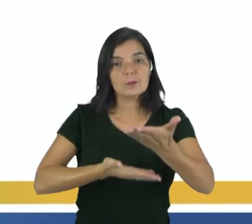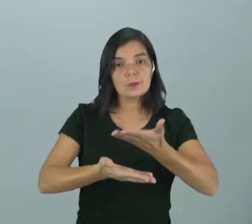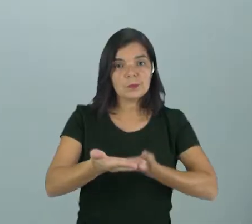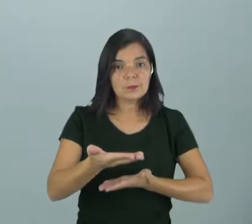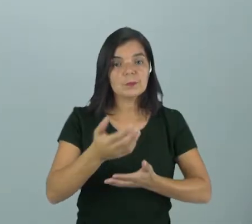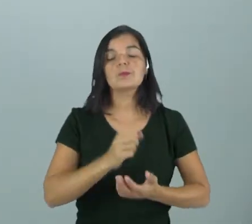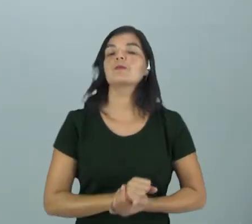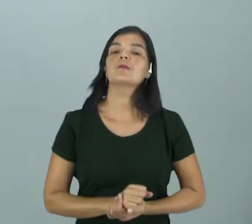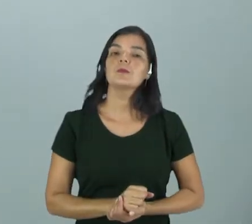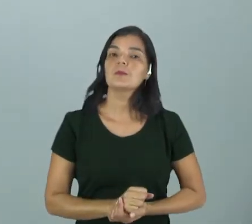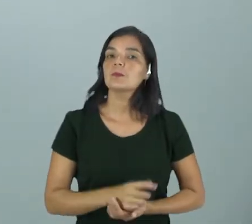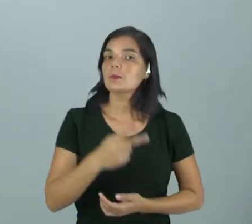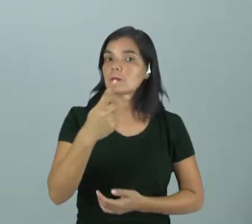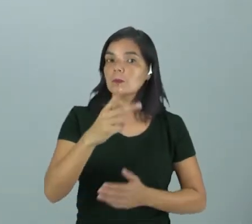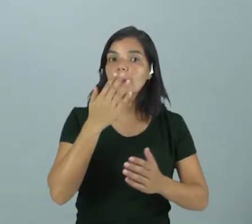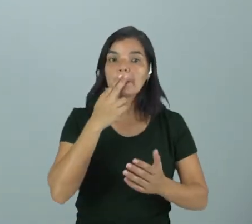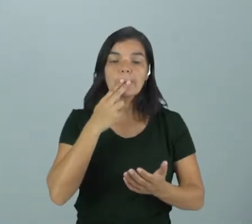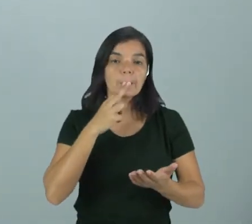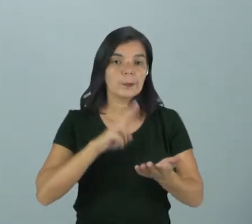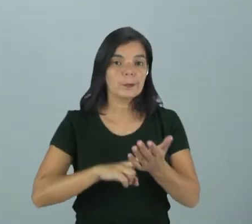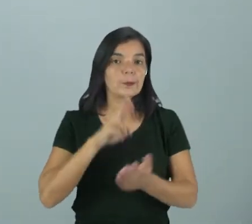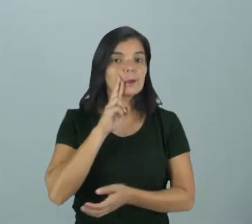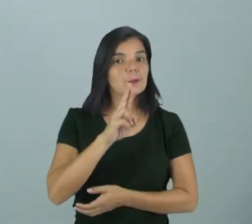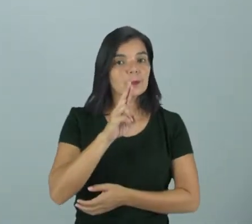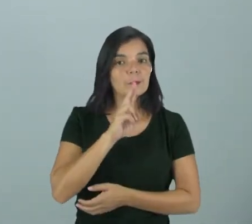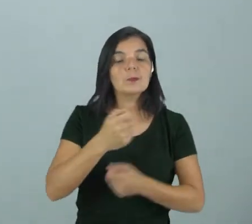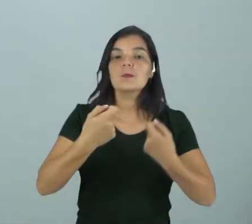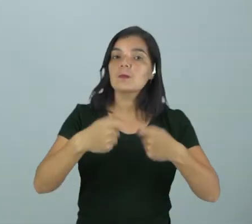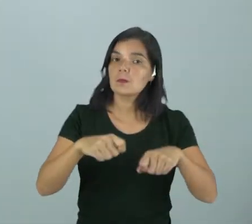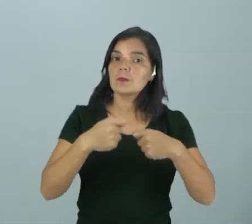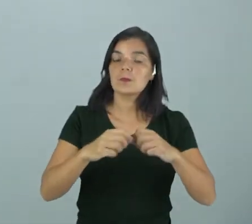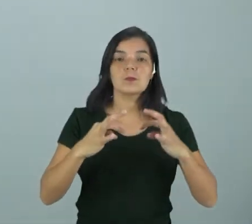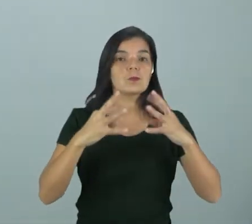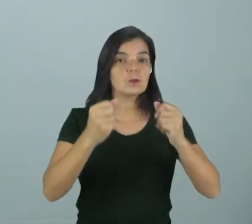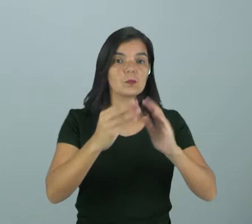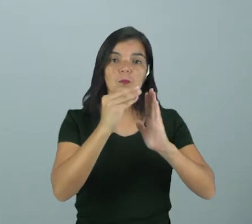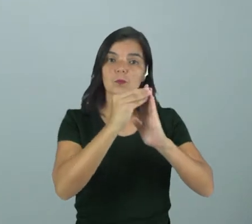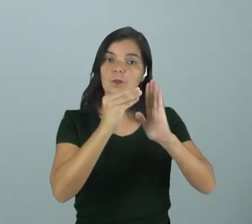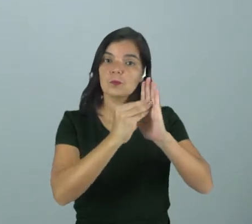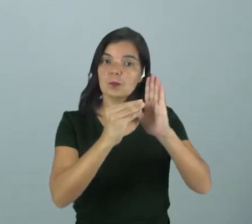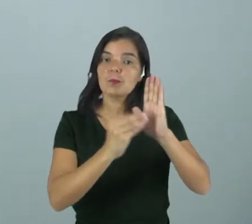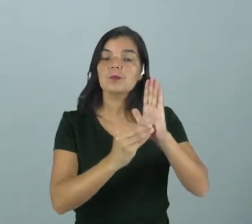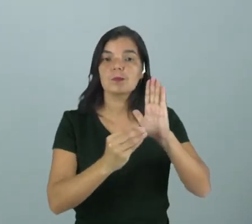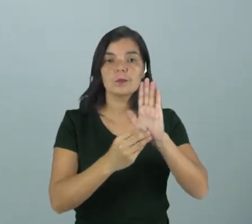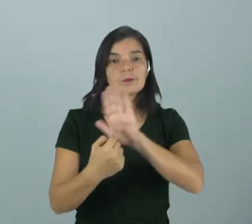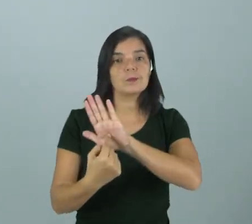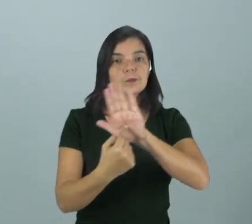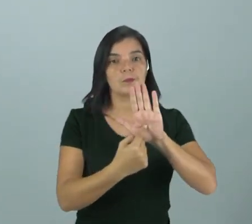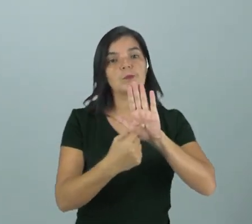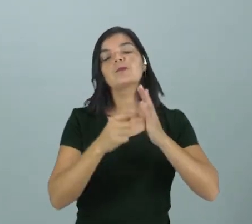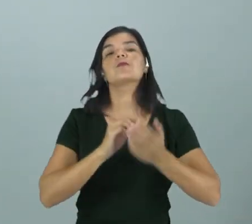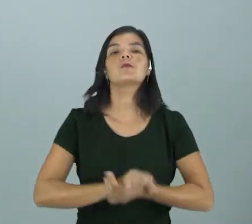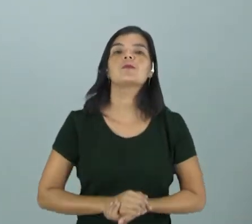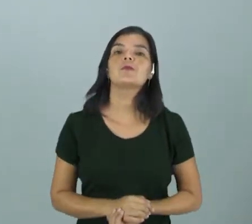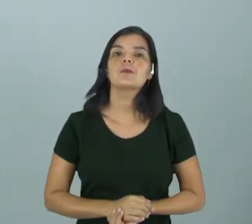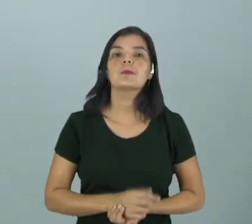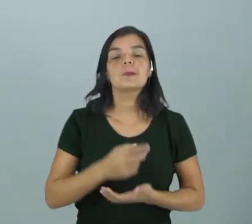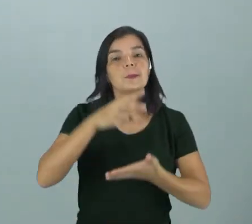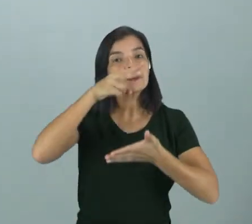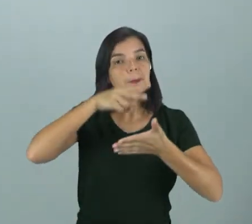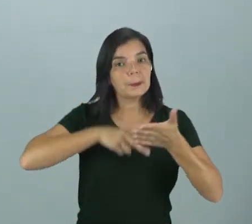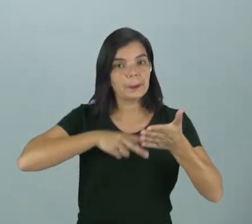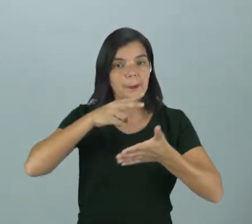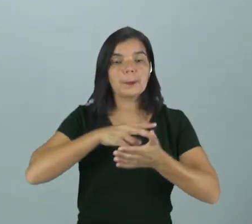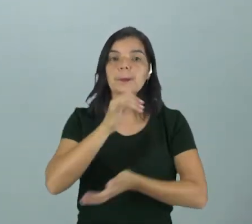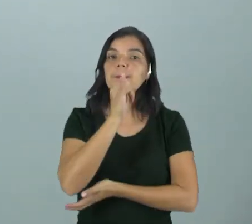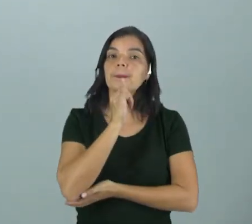partes. Então, na sua carta de reclamação, você deve colocar todos esses pontos que foram aqui descritos. Nós vamos ler